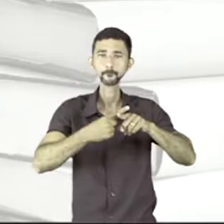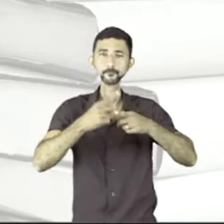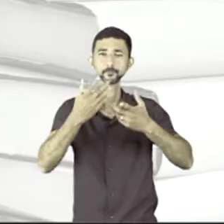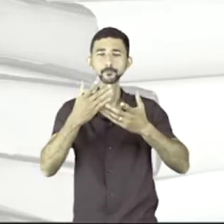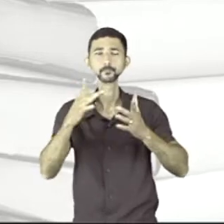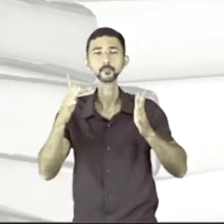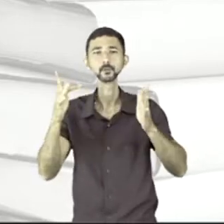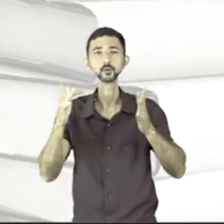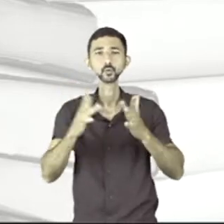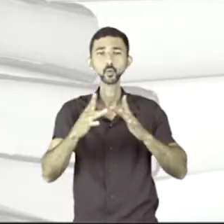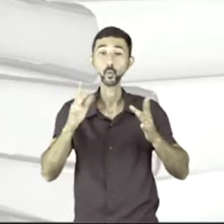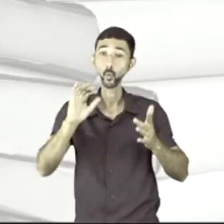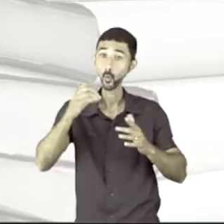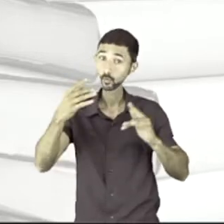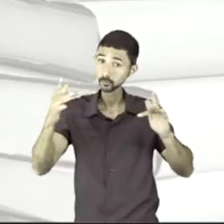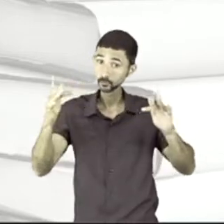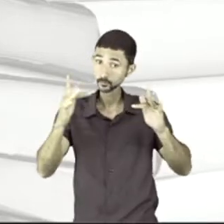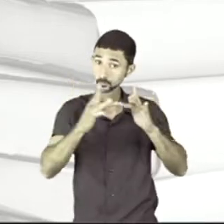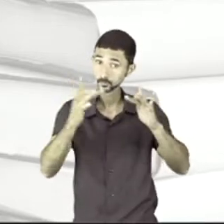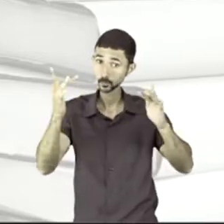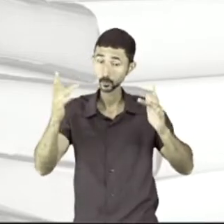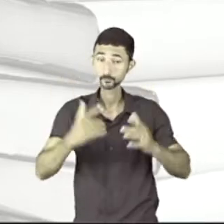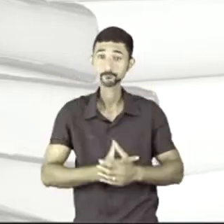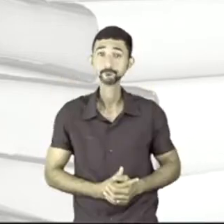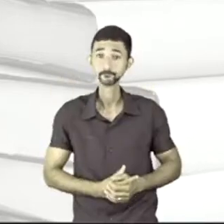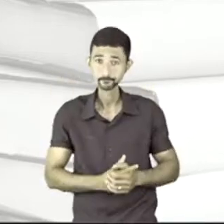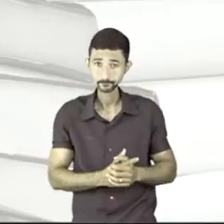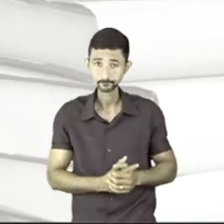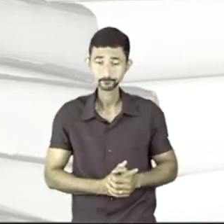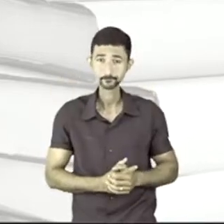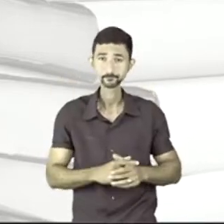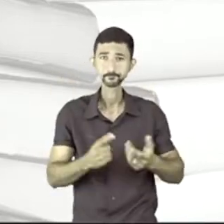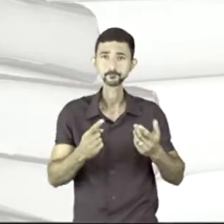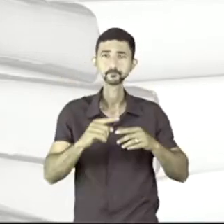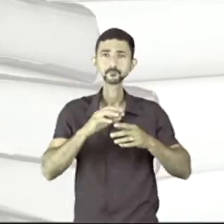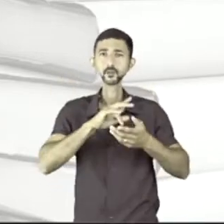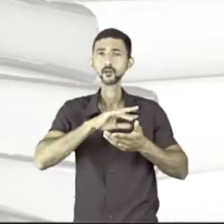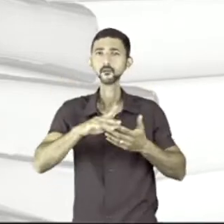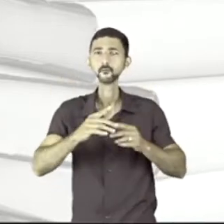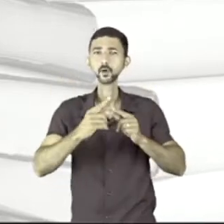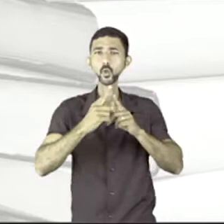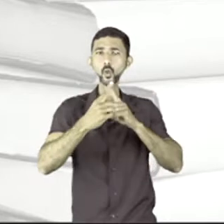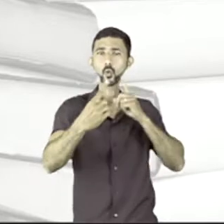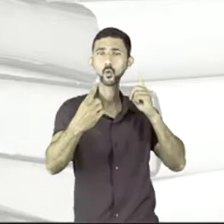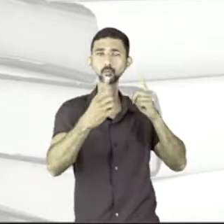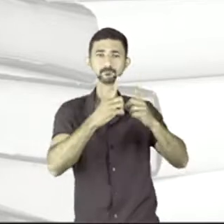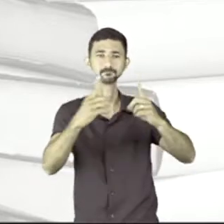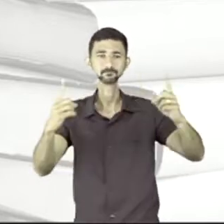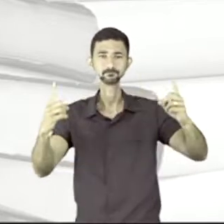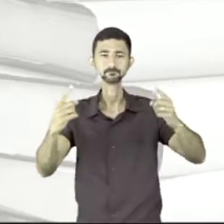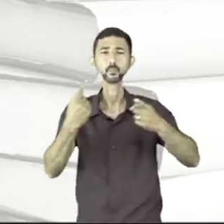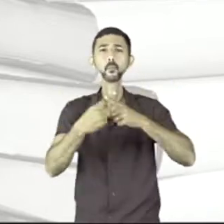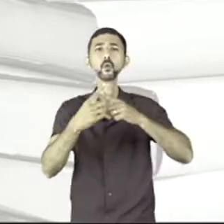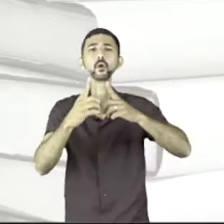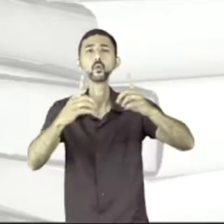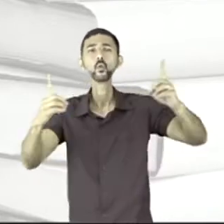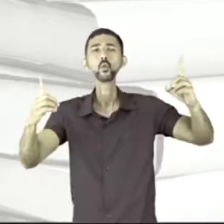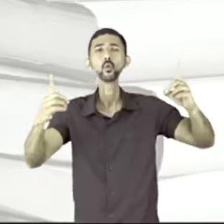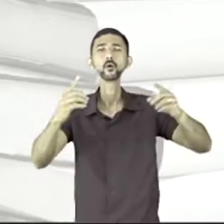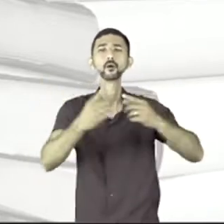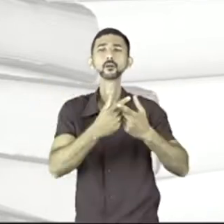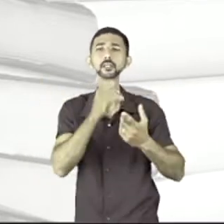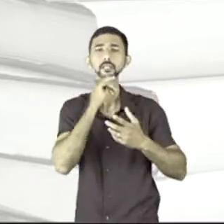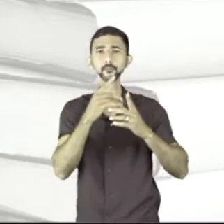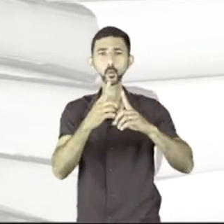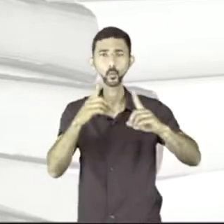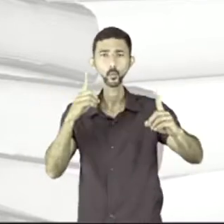ou tocar o oponente, ou seja, são lutas de longa distância. Por que longa distância? Você